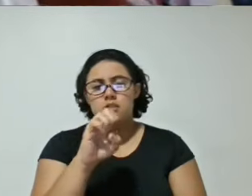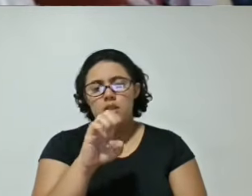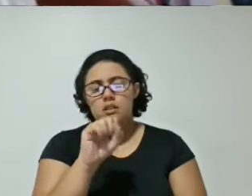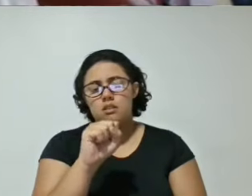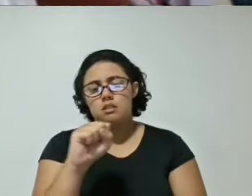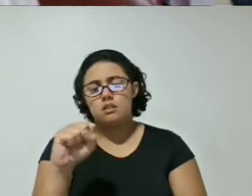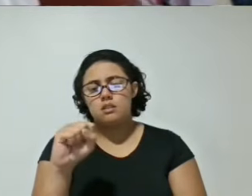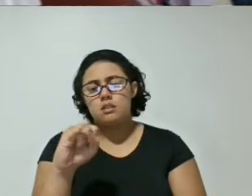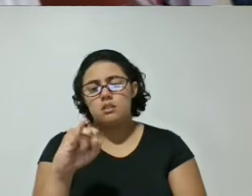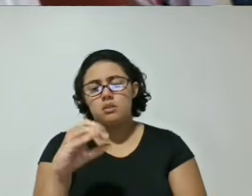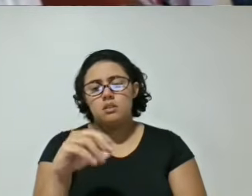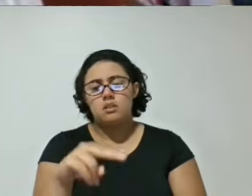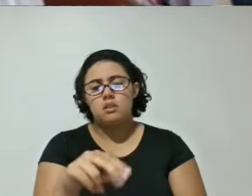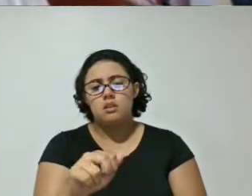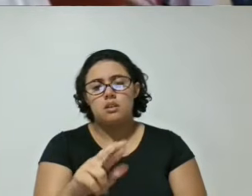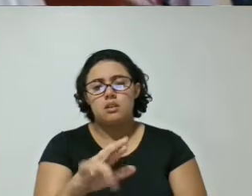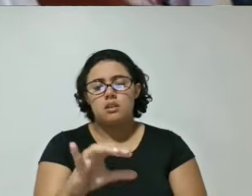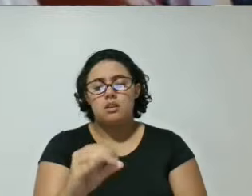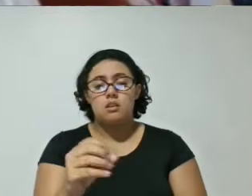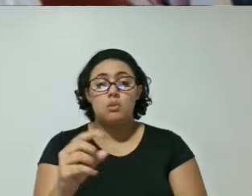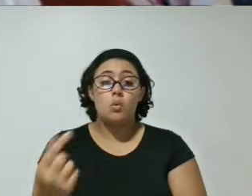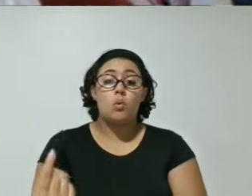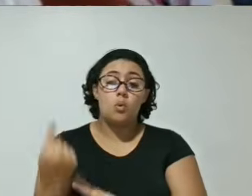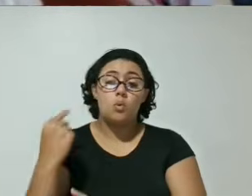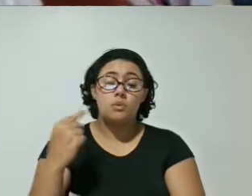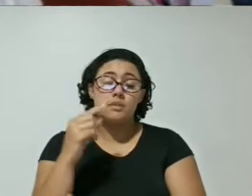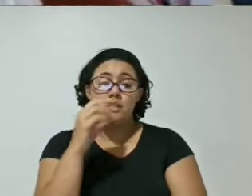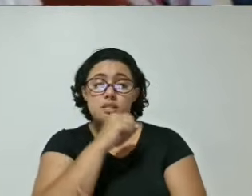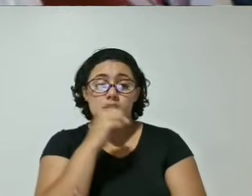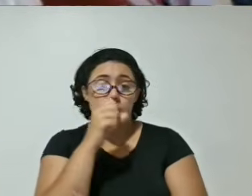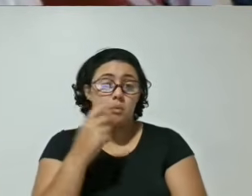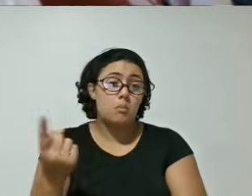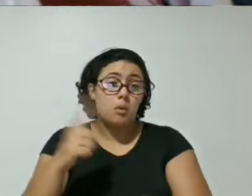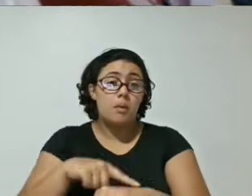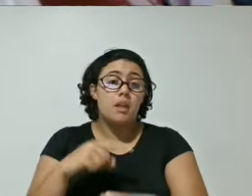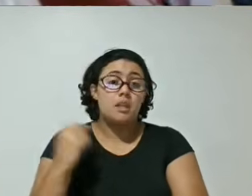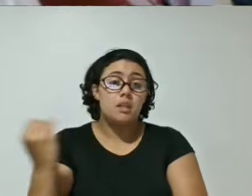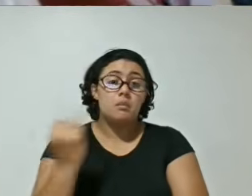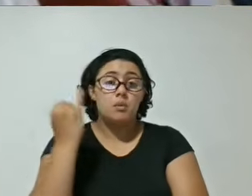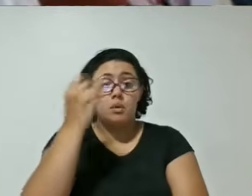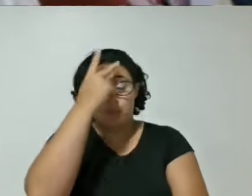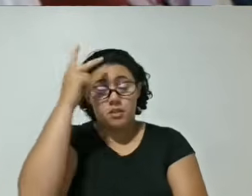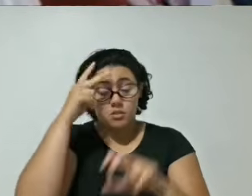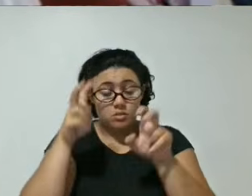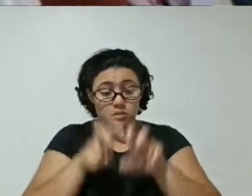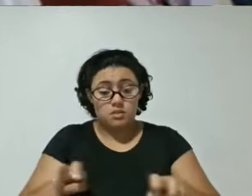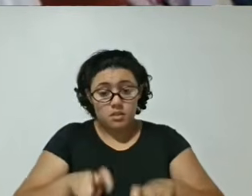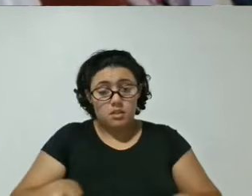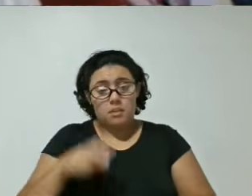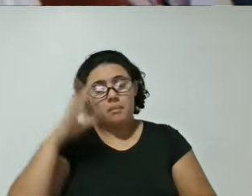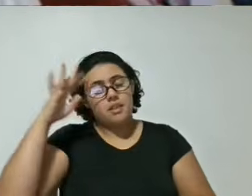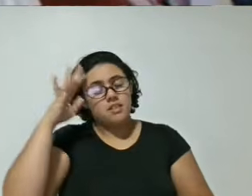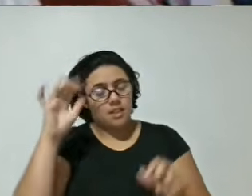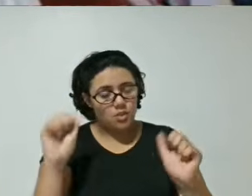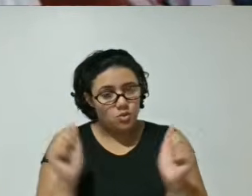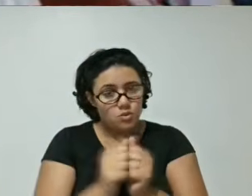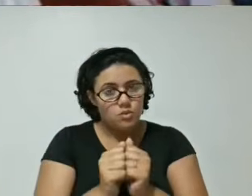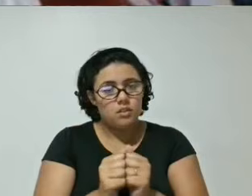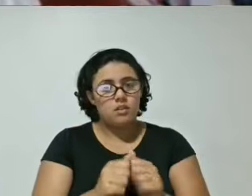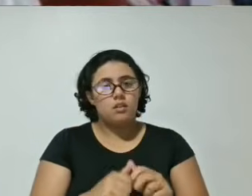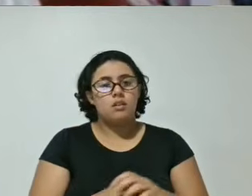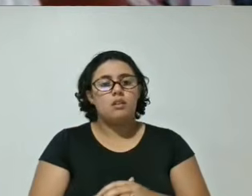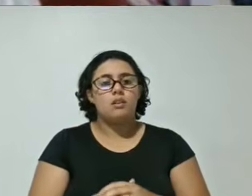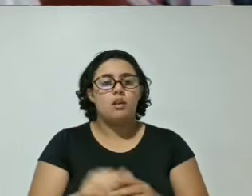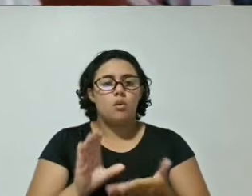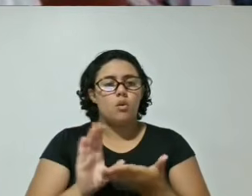sábado agora, né? No último sábado agora, um momento muito importante de encontro, assim, das pessoas sentarem e pensarem juntas, assim, uma super